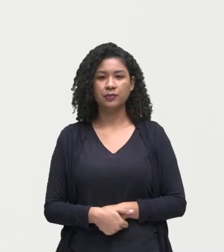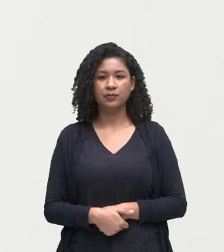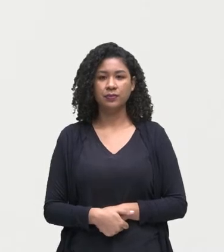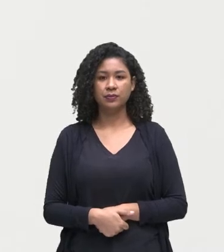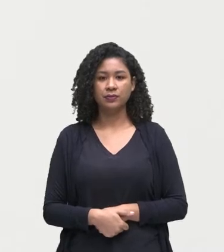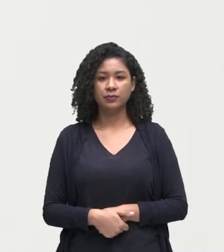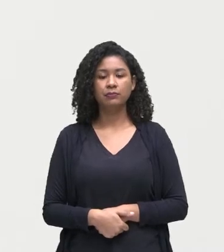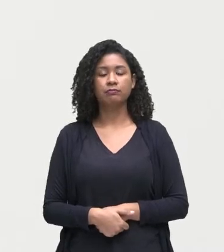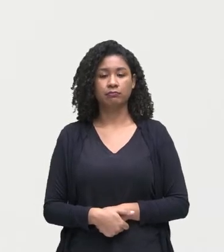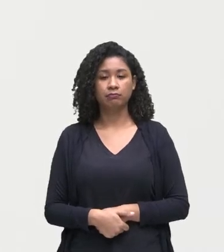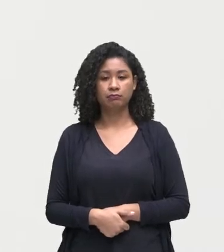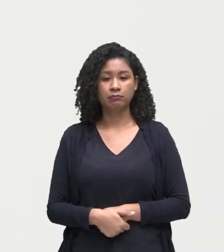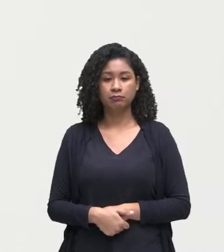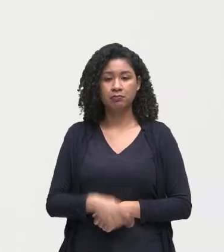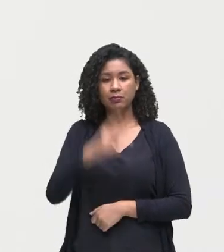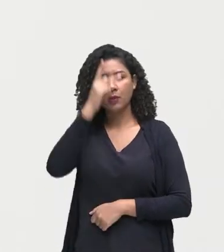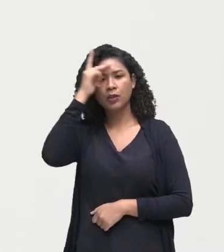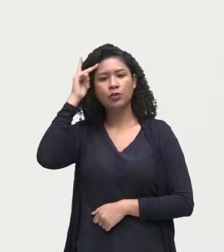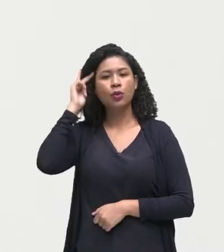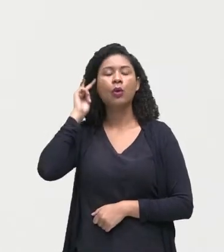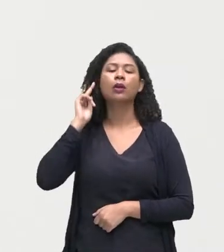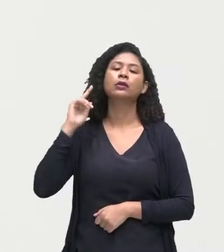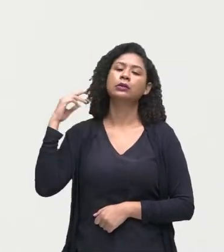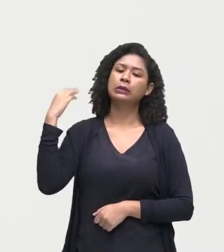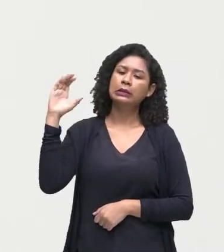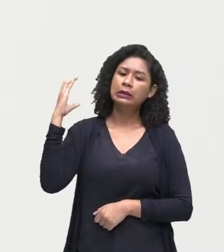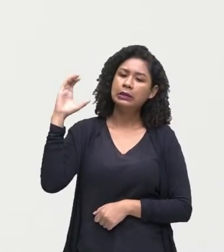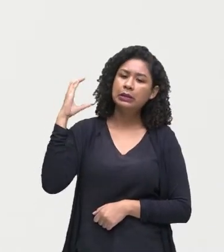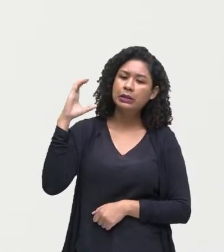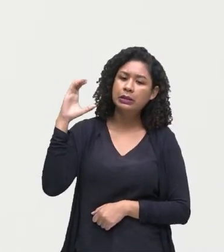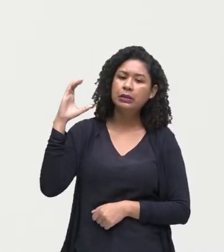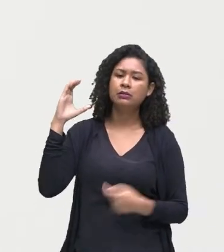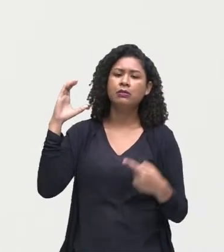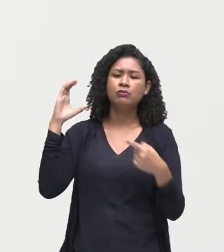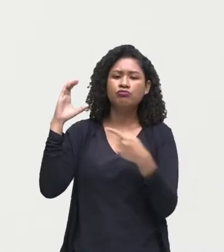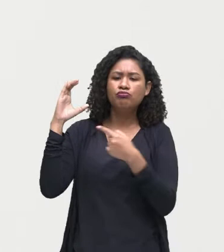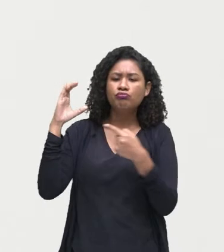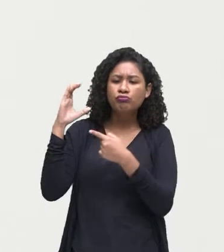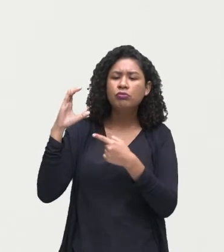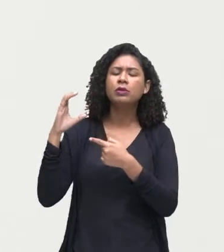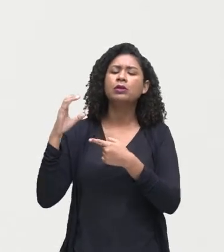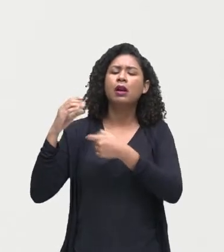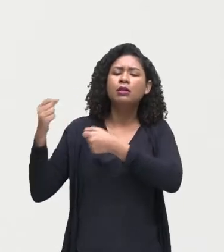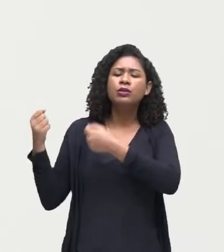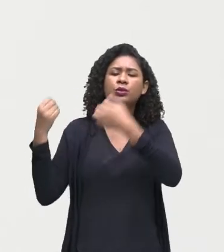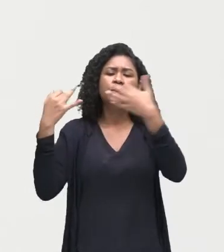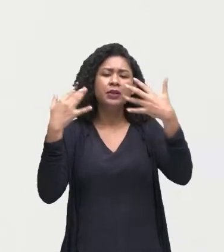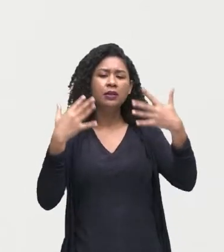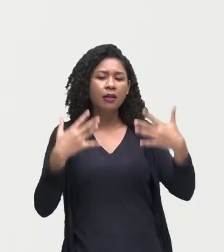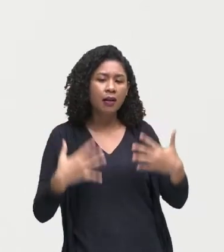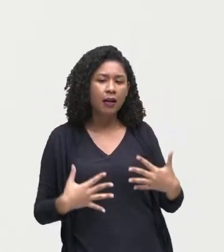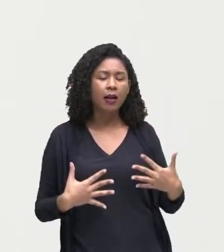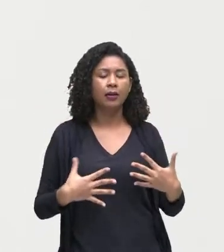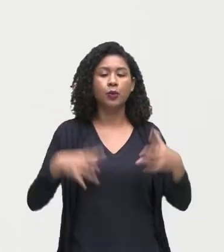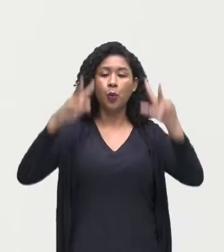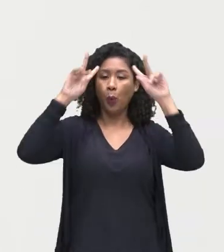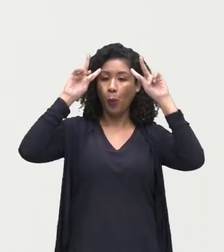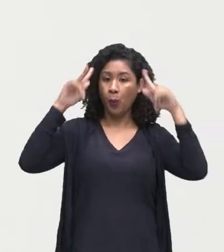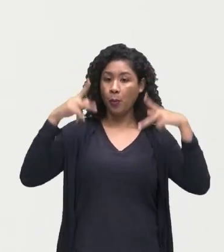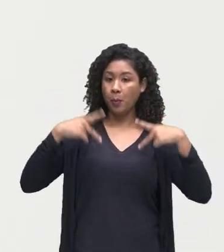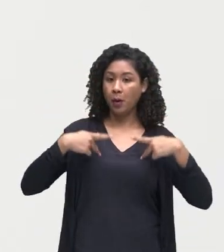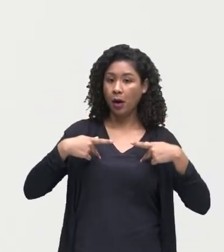os cientistas, né? Eles já falaram sobre isso, né? Essa questão de que o ser humano ele é capaz